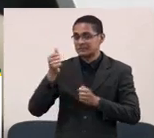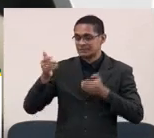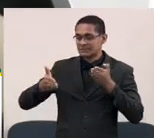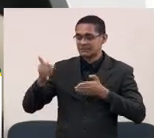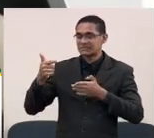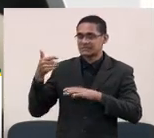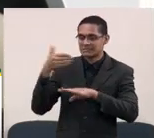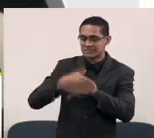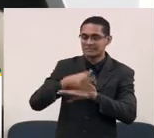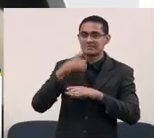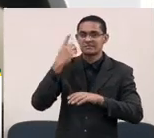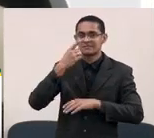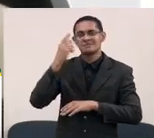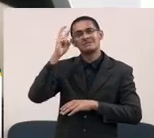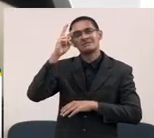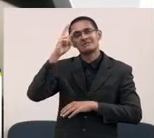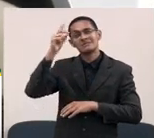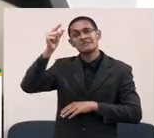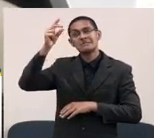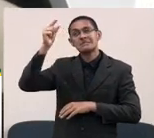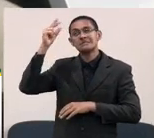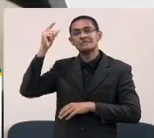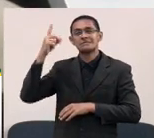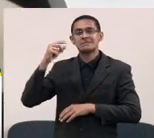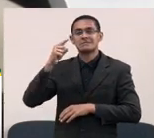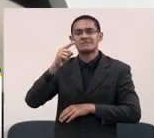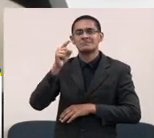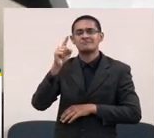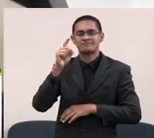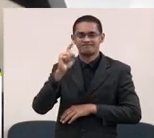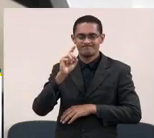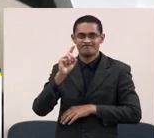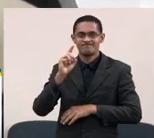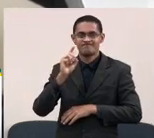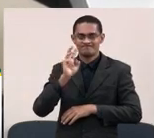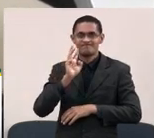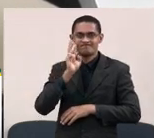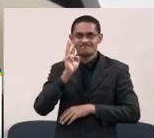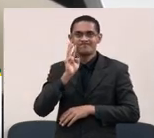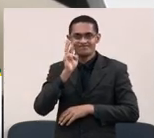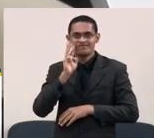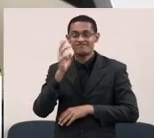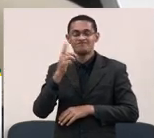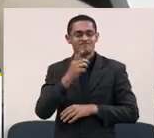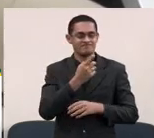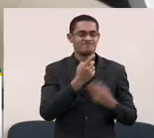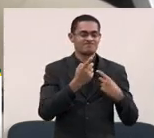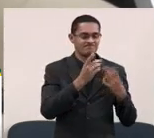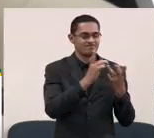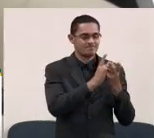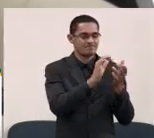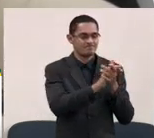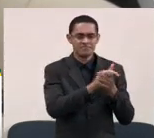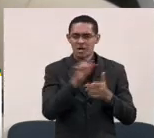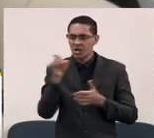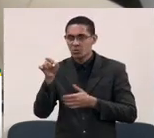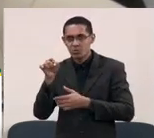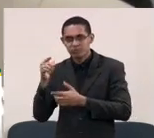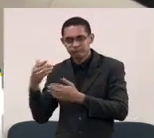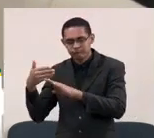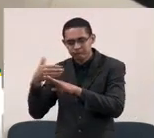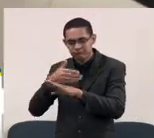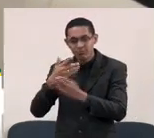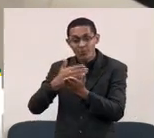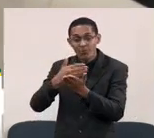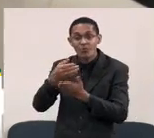naquele momento, quando o Valdez, deputado constituinte, nós nos casamos e eu lhe conheci, você tinha começado a trabalhar